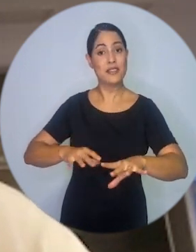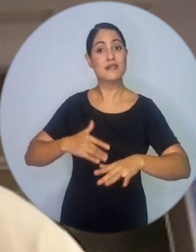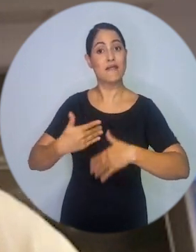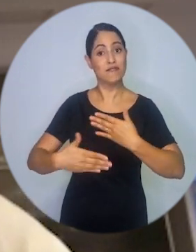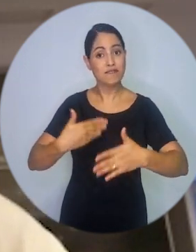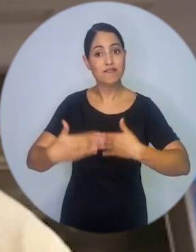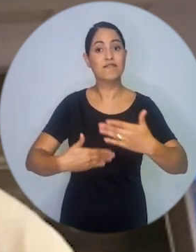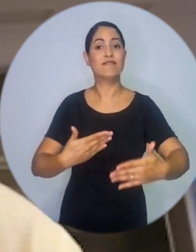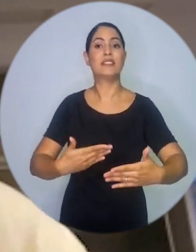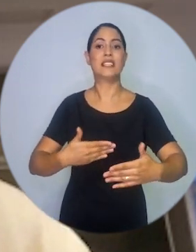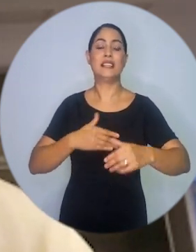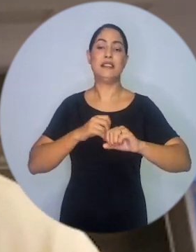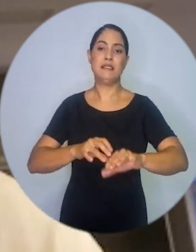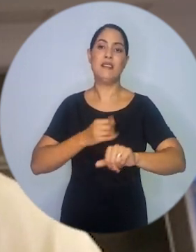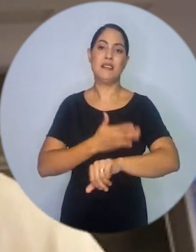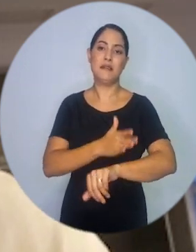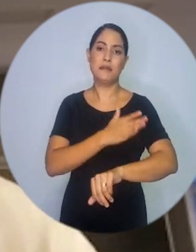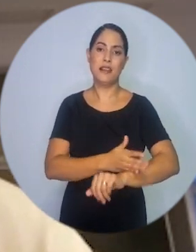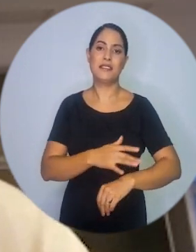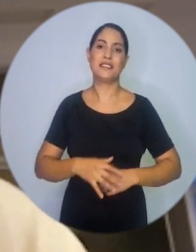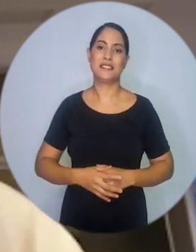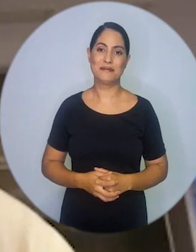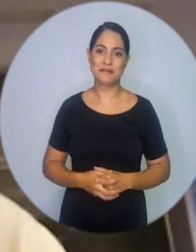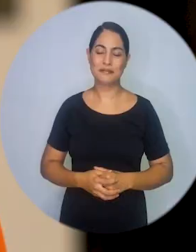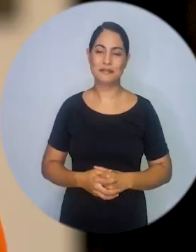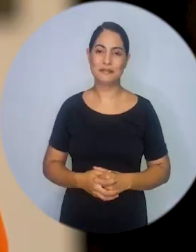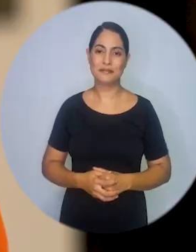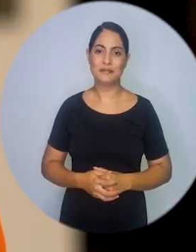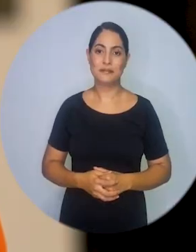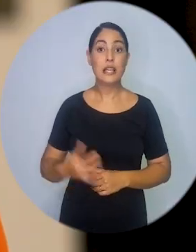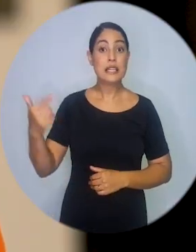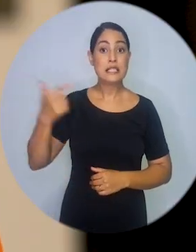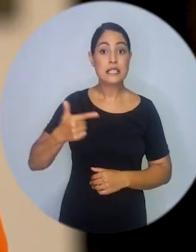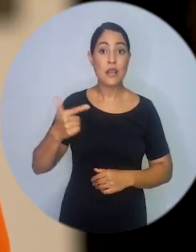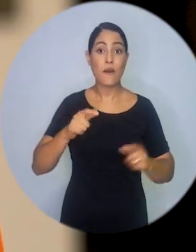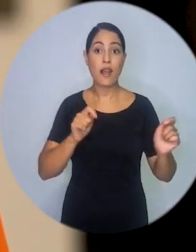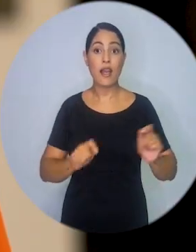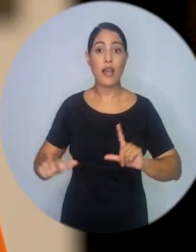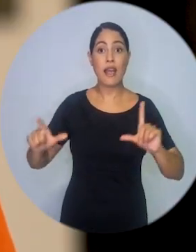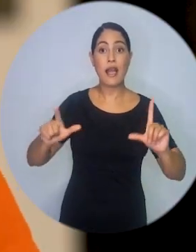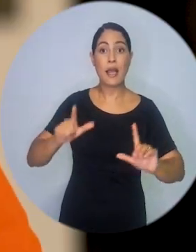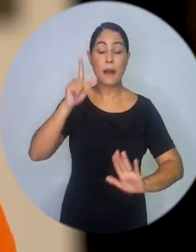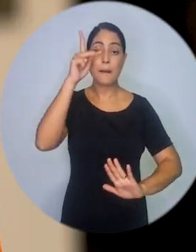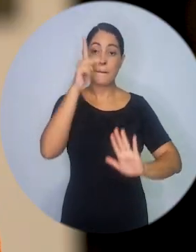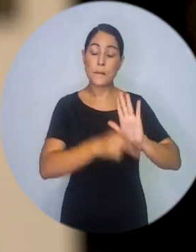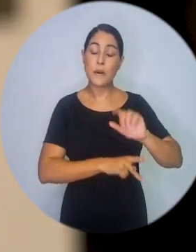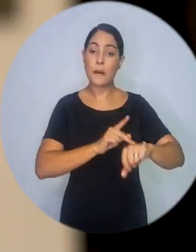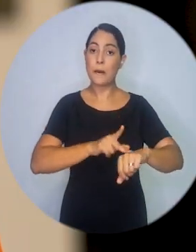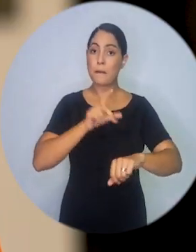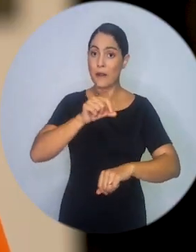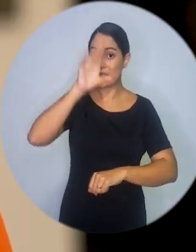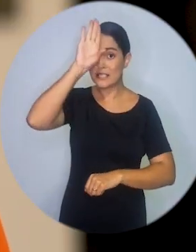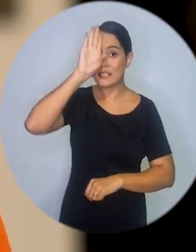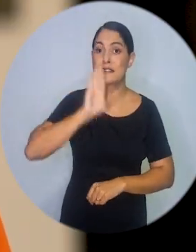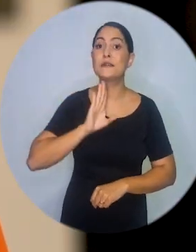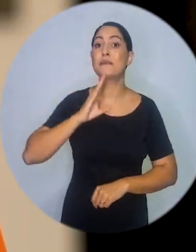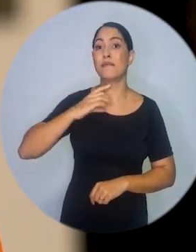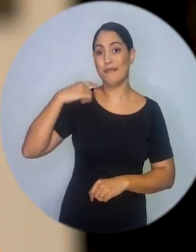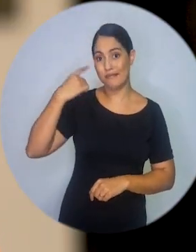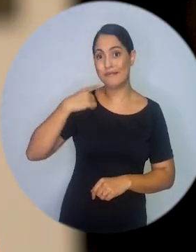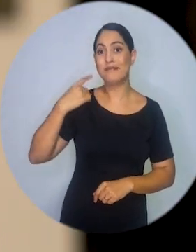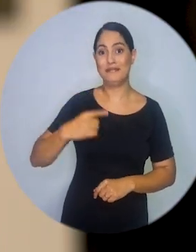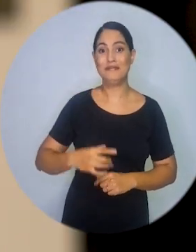educação continuada, de qualificação prática da advocacia. Essa é a segunda edição do maior programa de